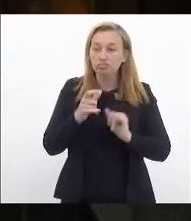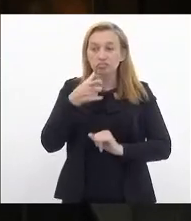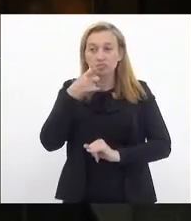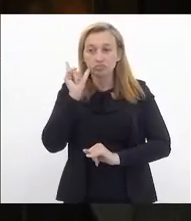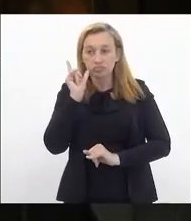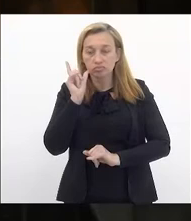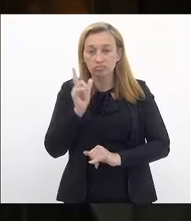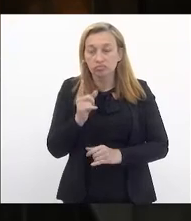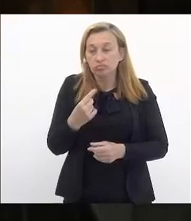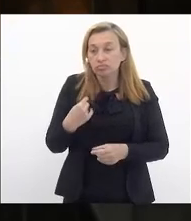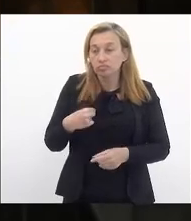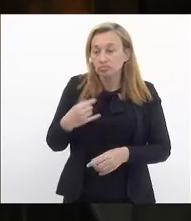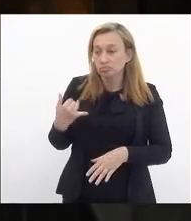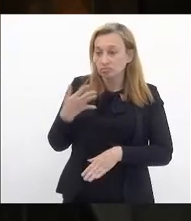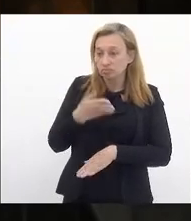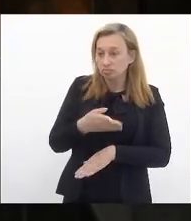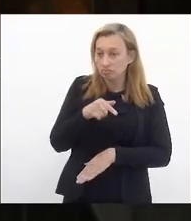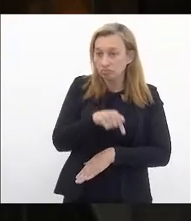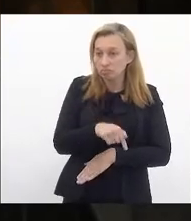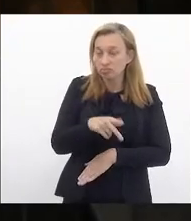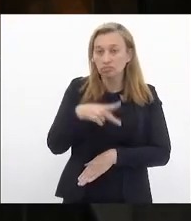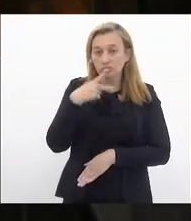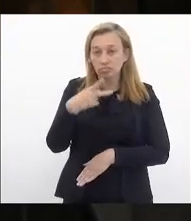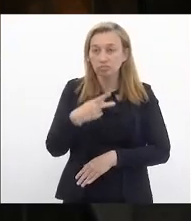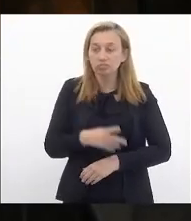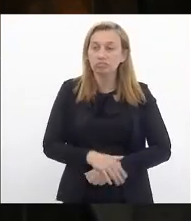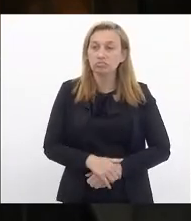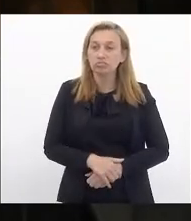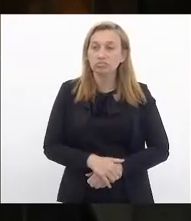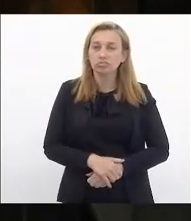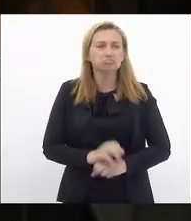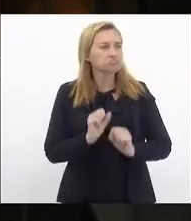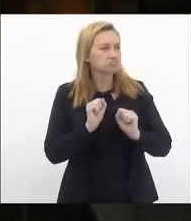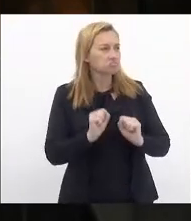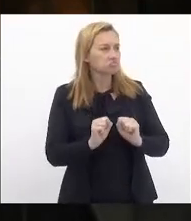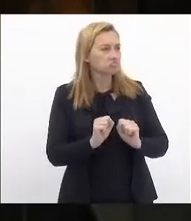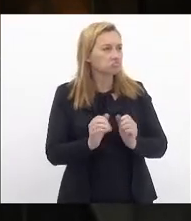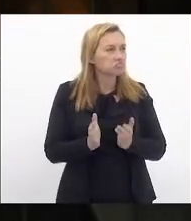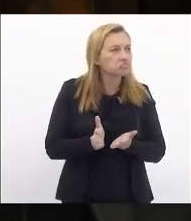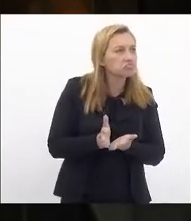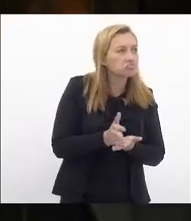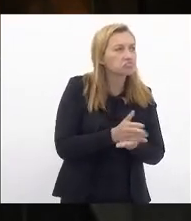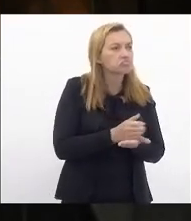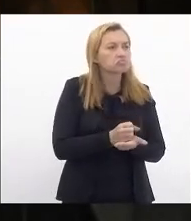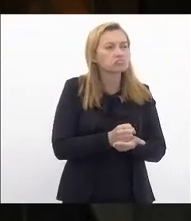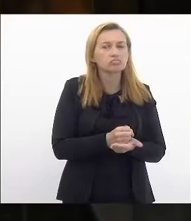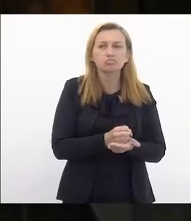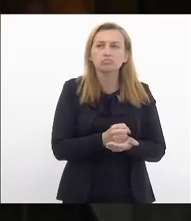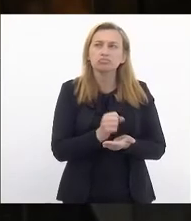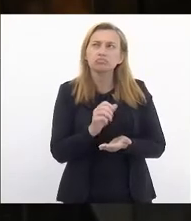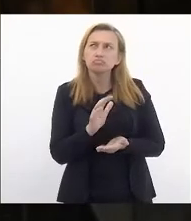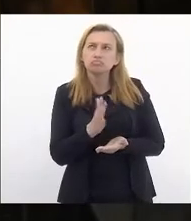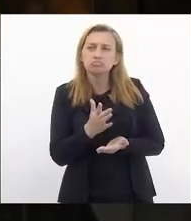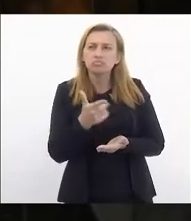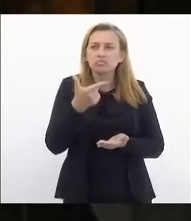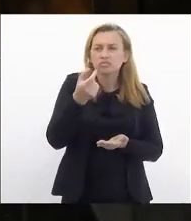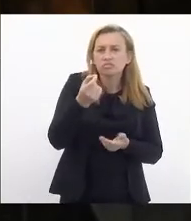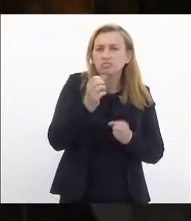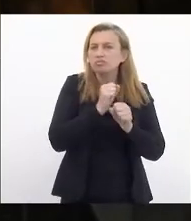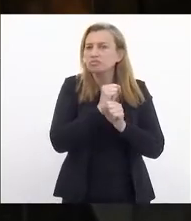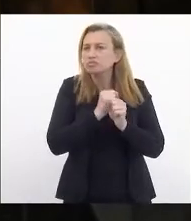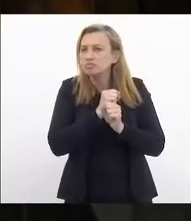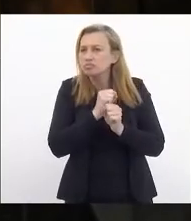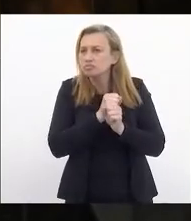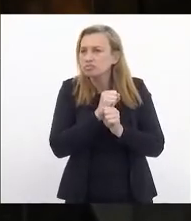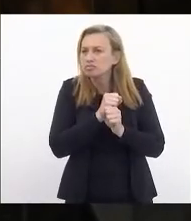porque se eu chego aqui e digo que a gente pode recuperar nos próximos 20 anos